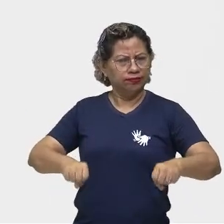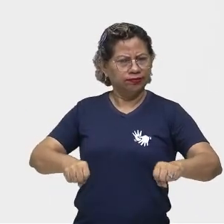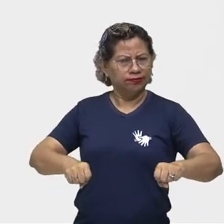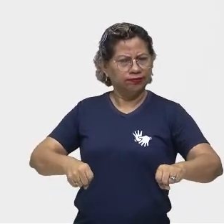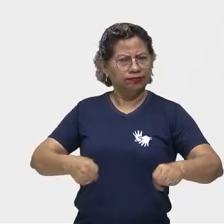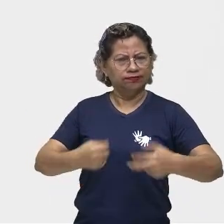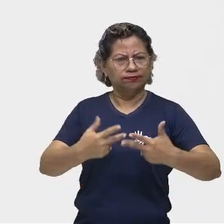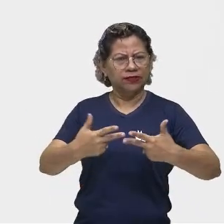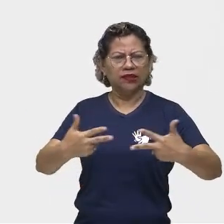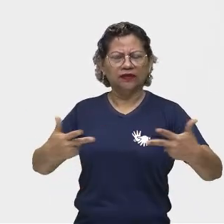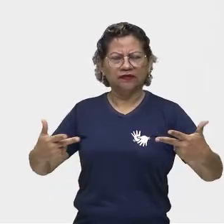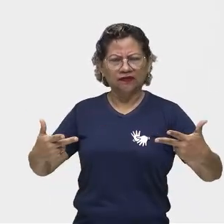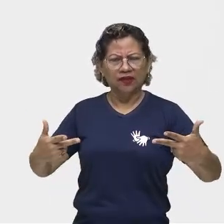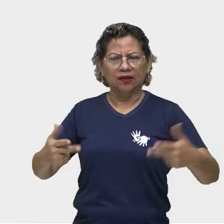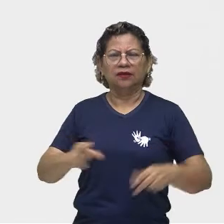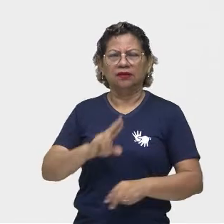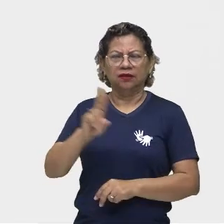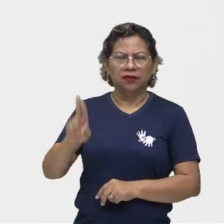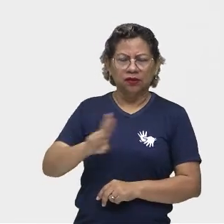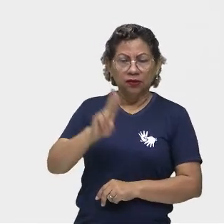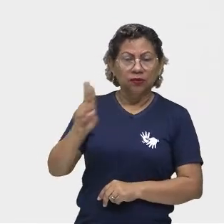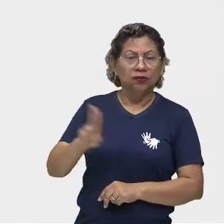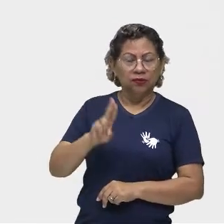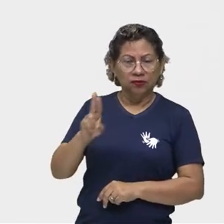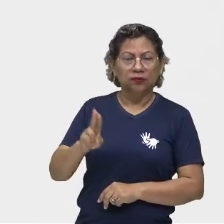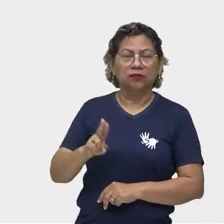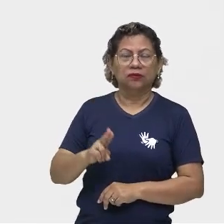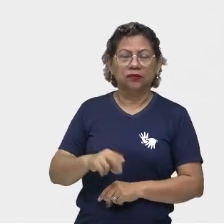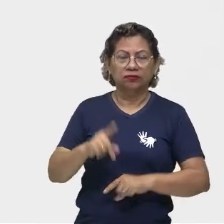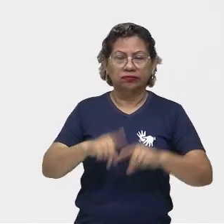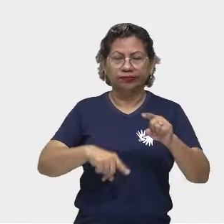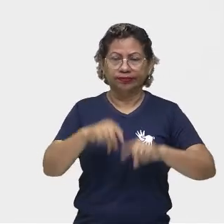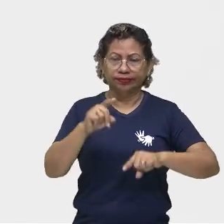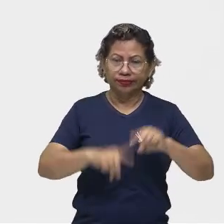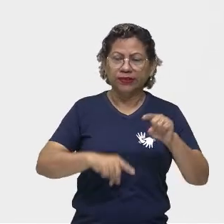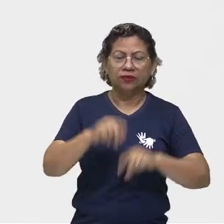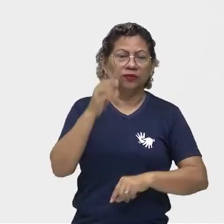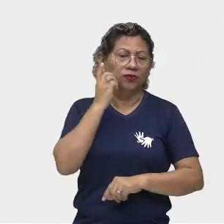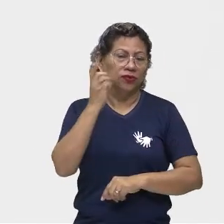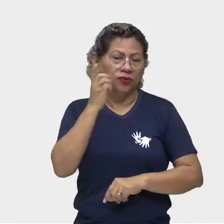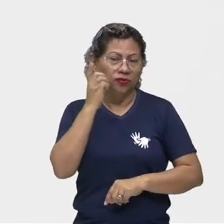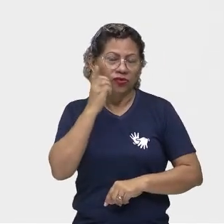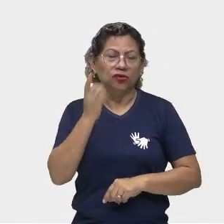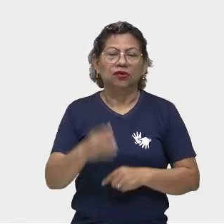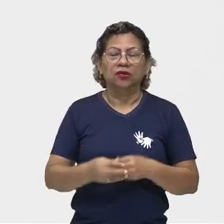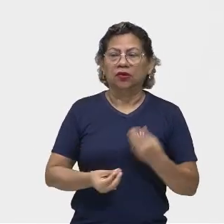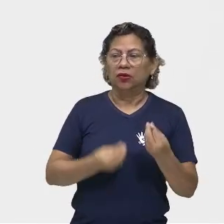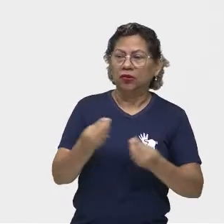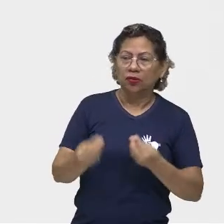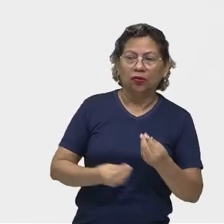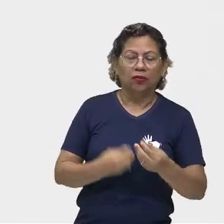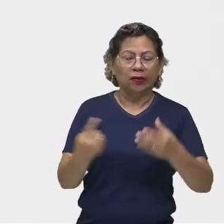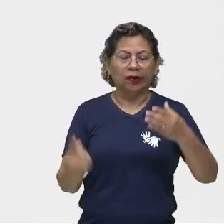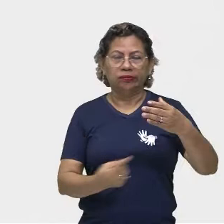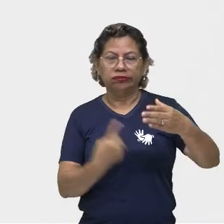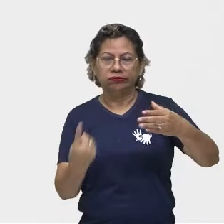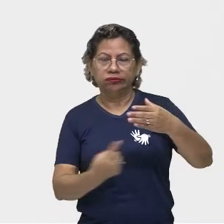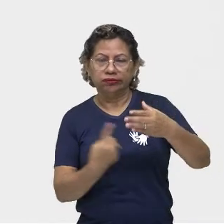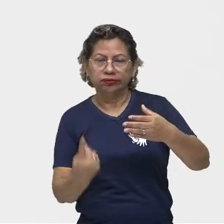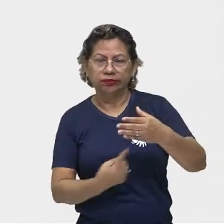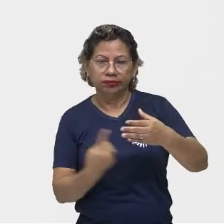máquinas e aparelhos domésticos e iluminar ruas e residências, entre outras coisas. Né? Então, aqui a gente tem um exemplo muito